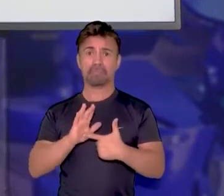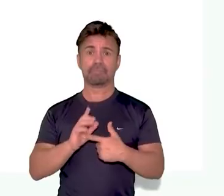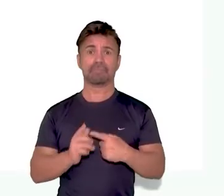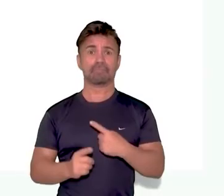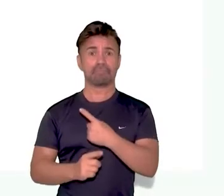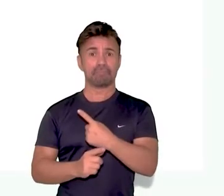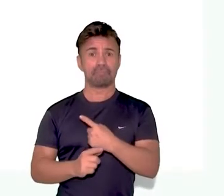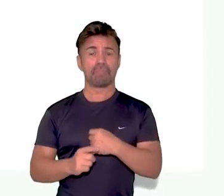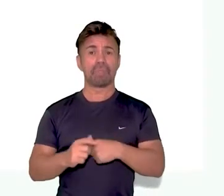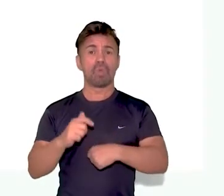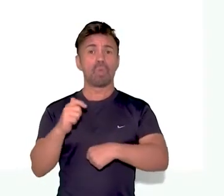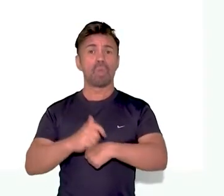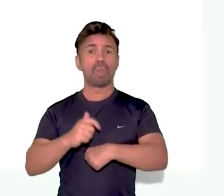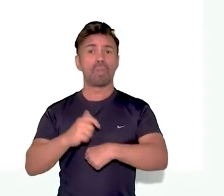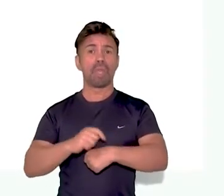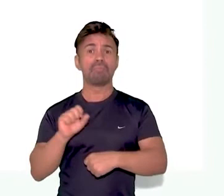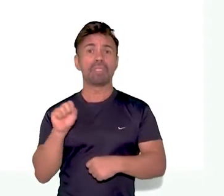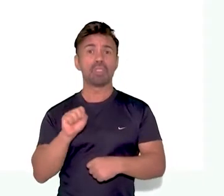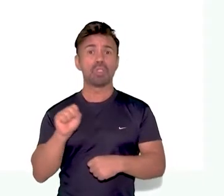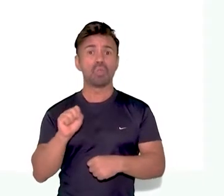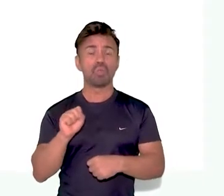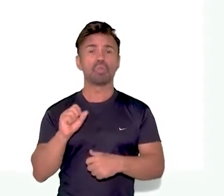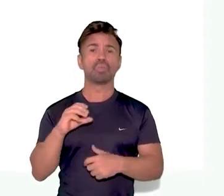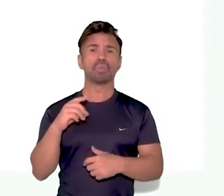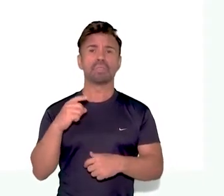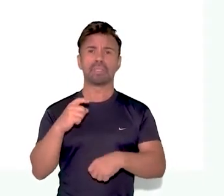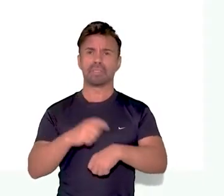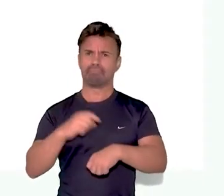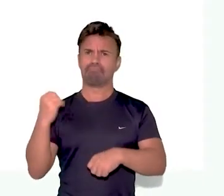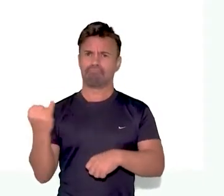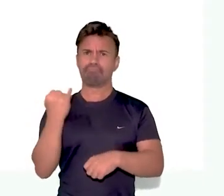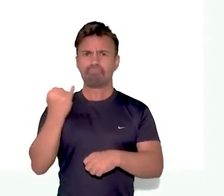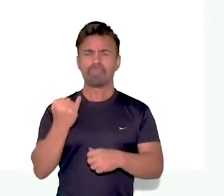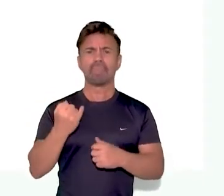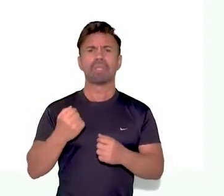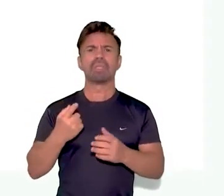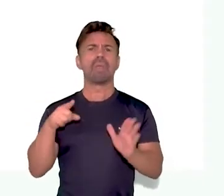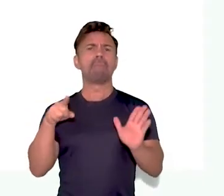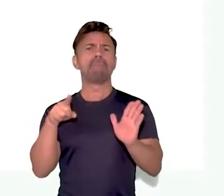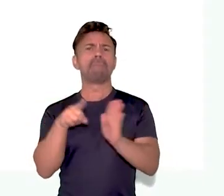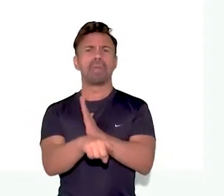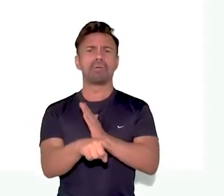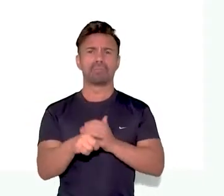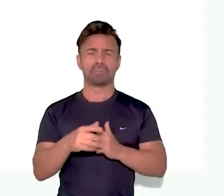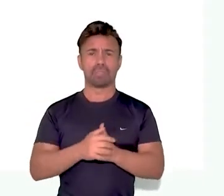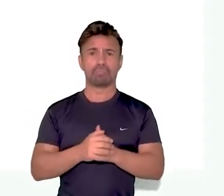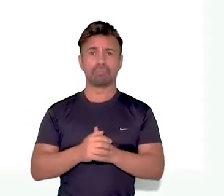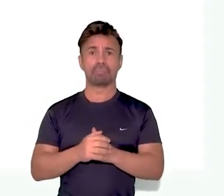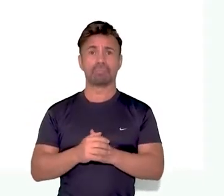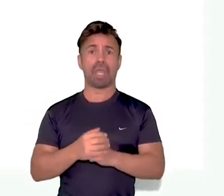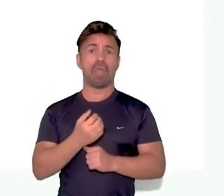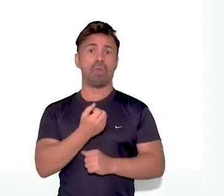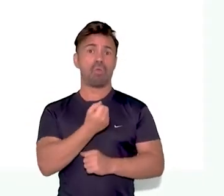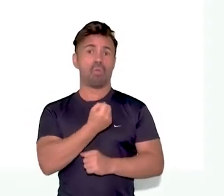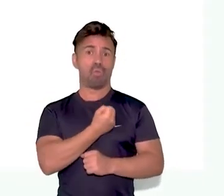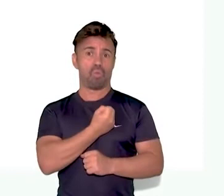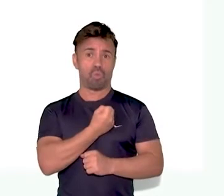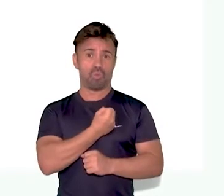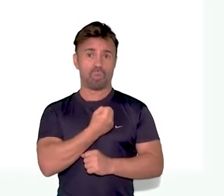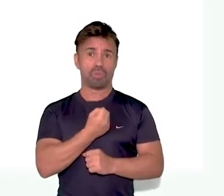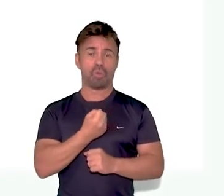o tempo em segundos é um dado muito importante Além do que se tá perguntando que é esse número